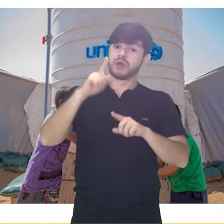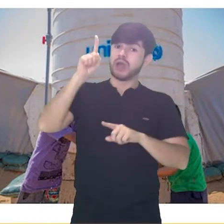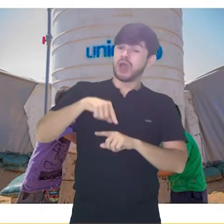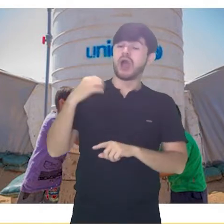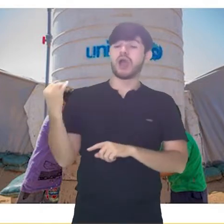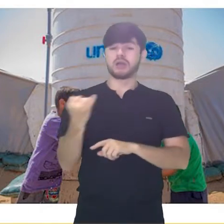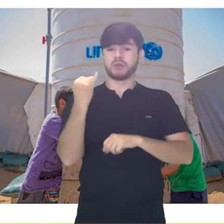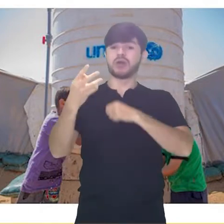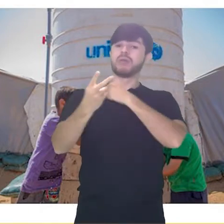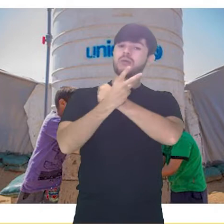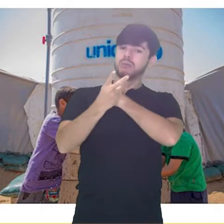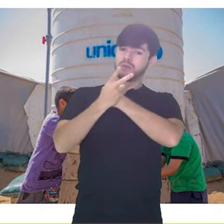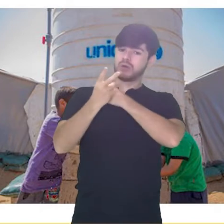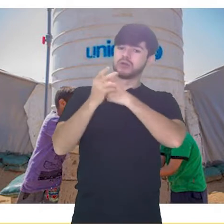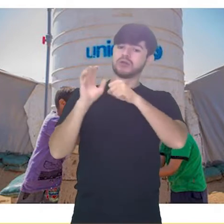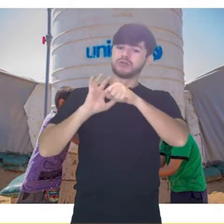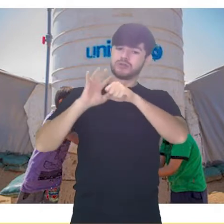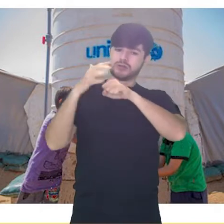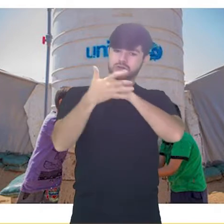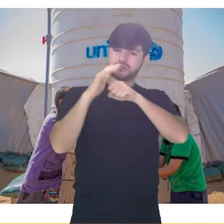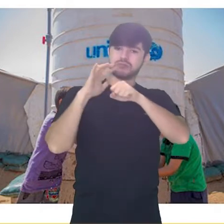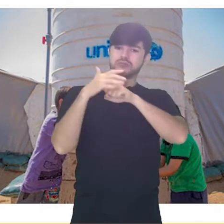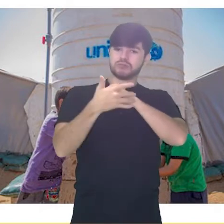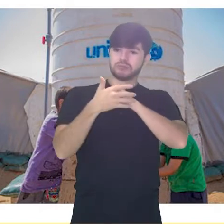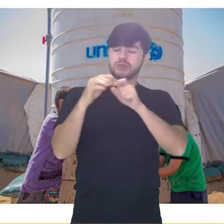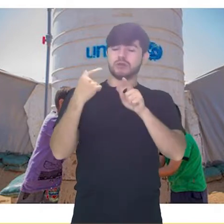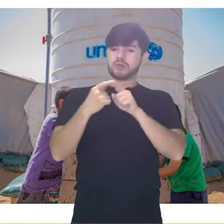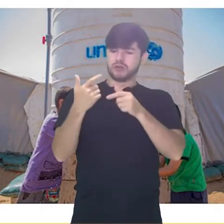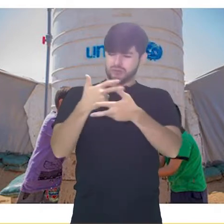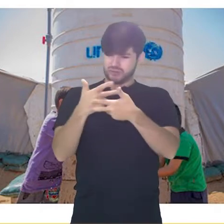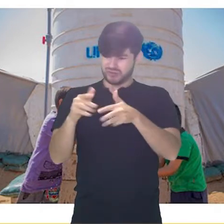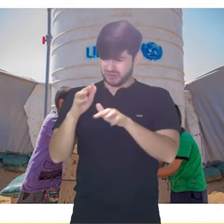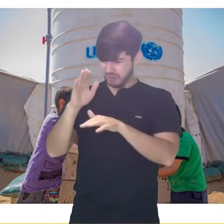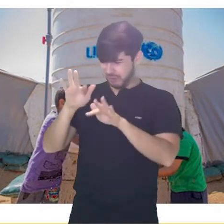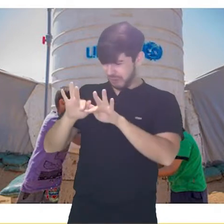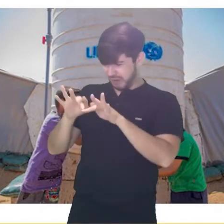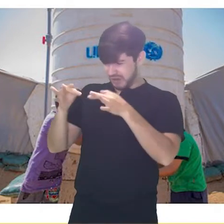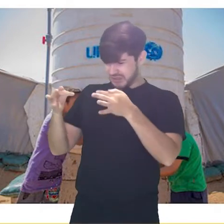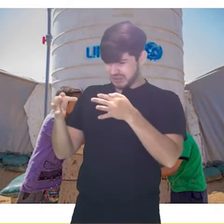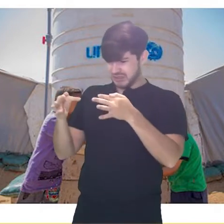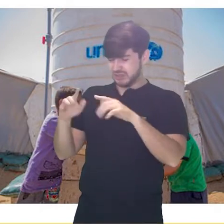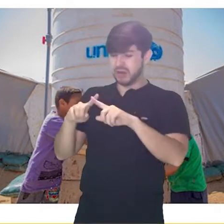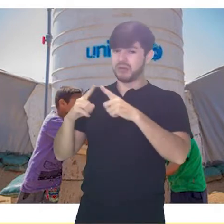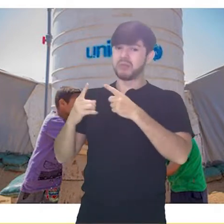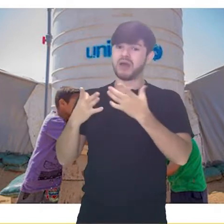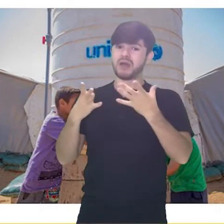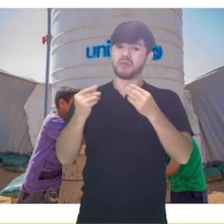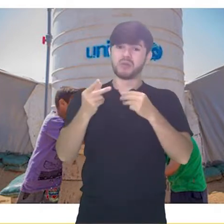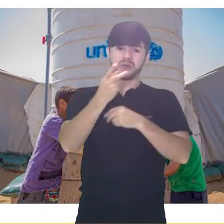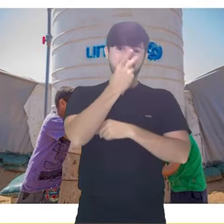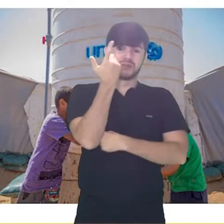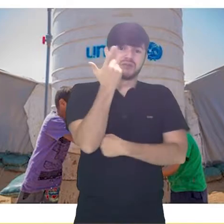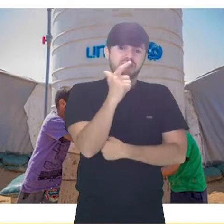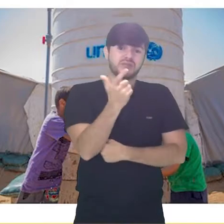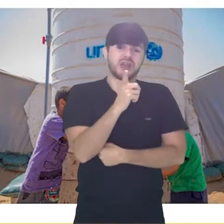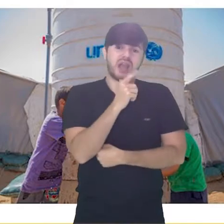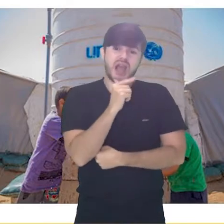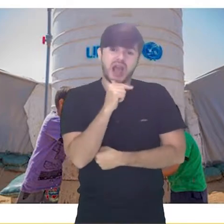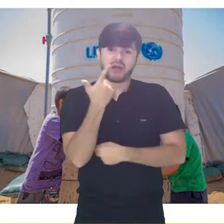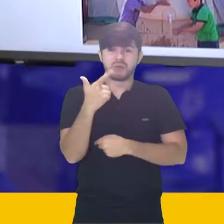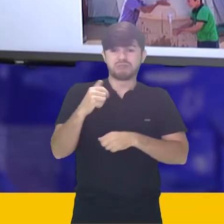para se prevenir do coronavírus, e essa é uma ação que parece simples, mas a prática é inacessível para 40% da população.